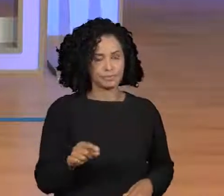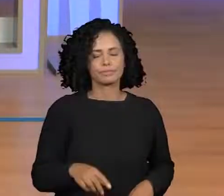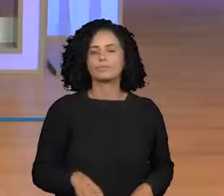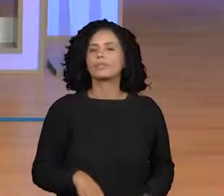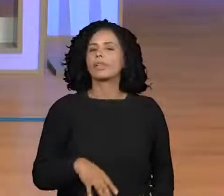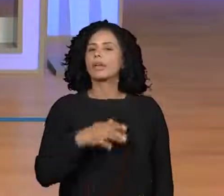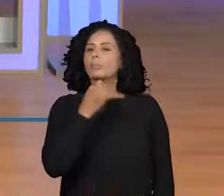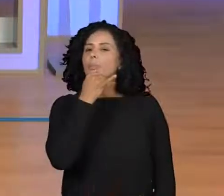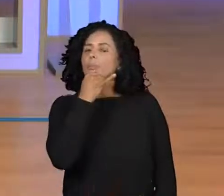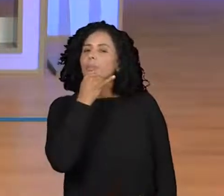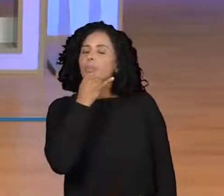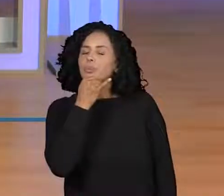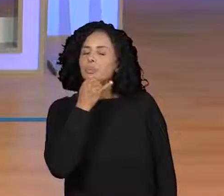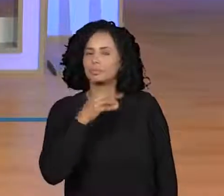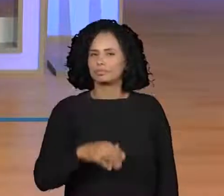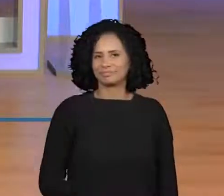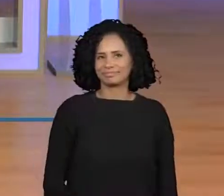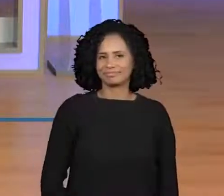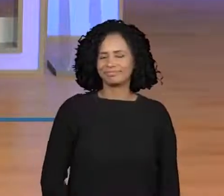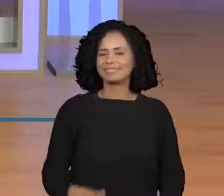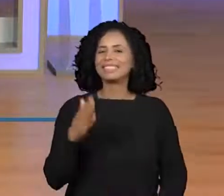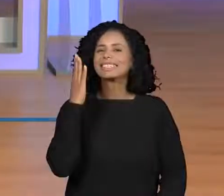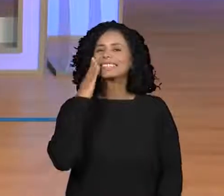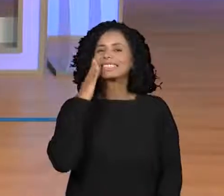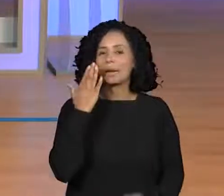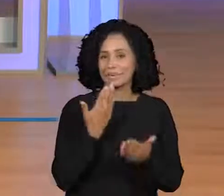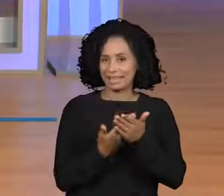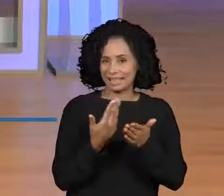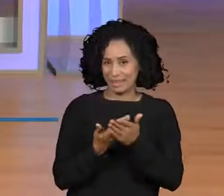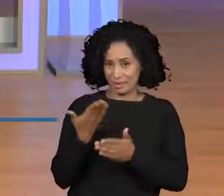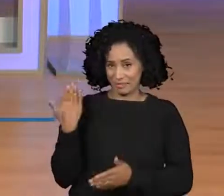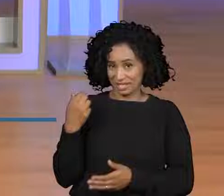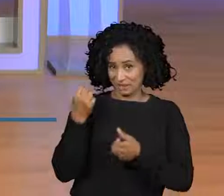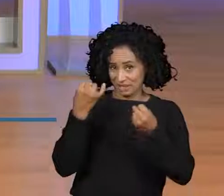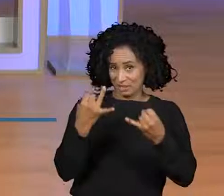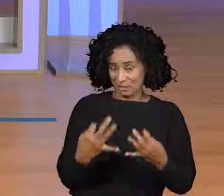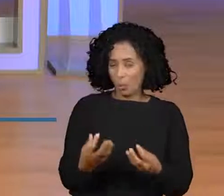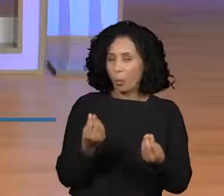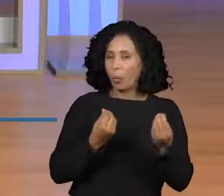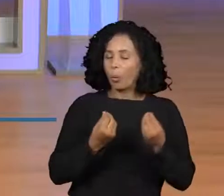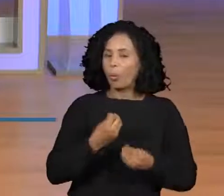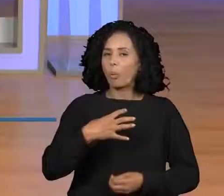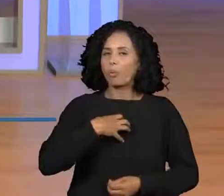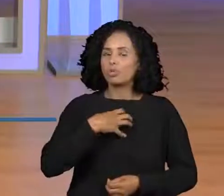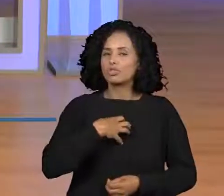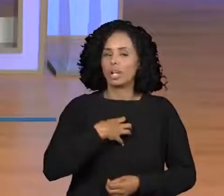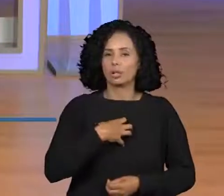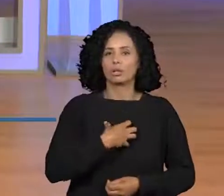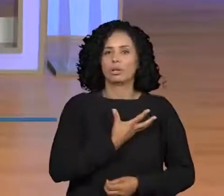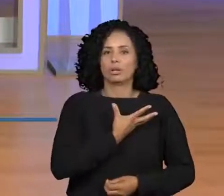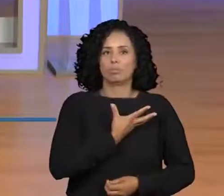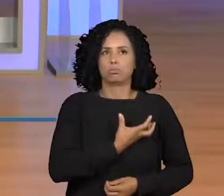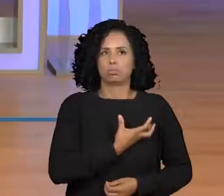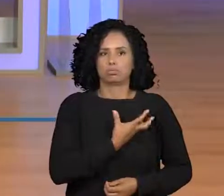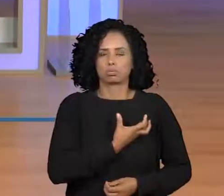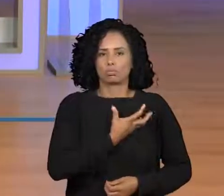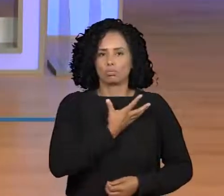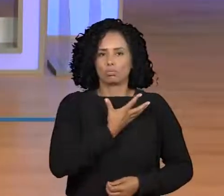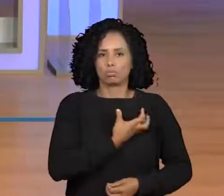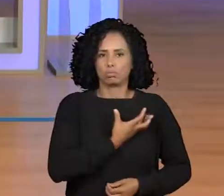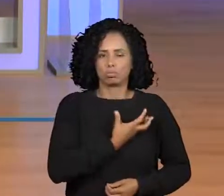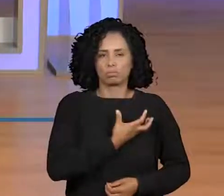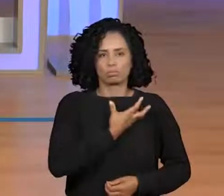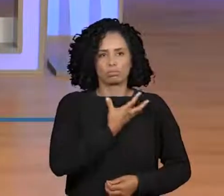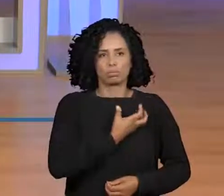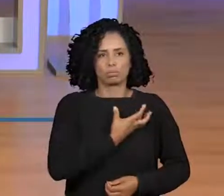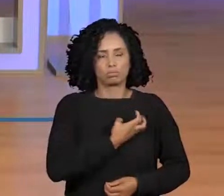lembra na outra aula que você falou de pulsação, de marcação? Que a gente tem que ficar. Eu entendo